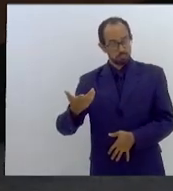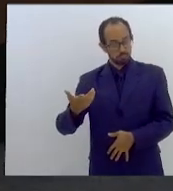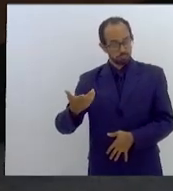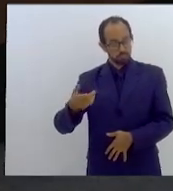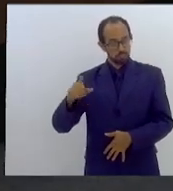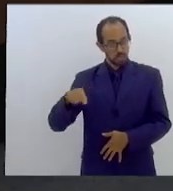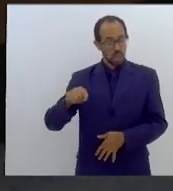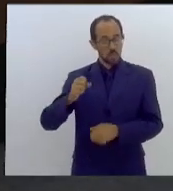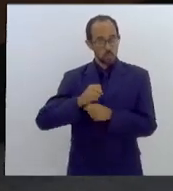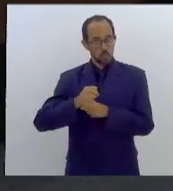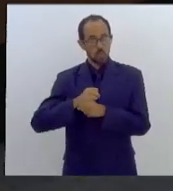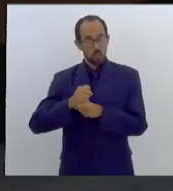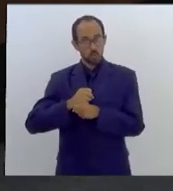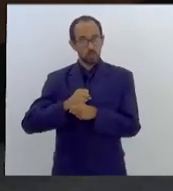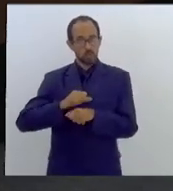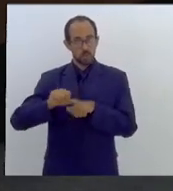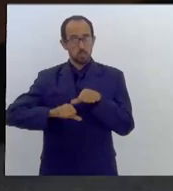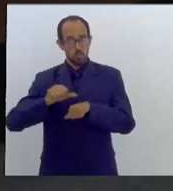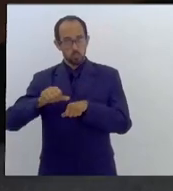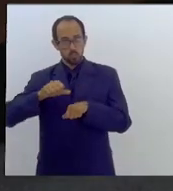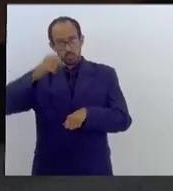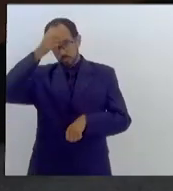é o ano que muda os prefeitos.